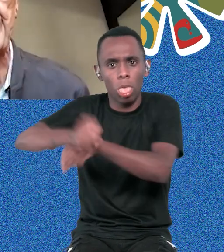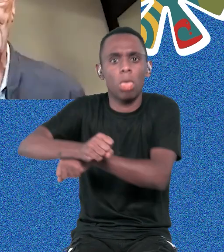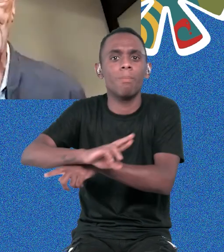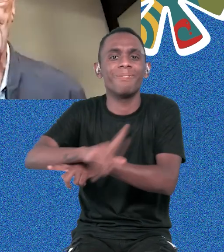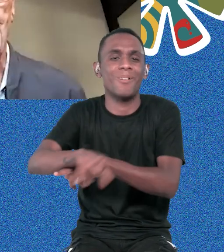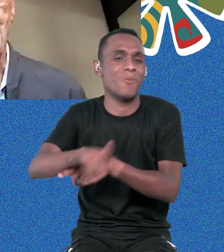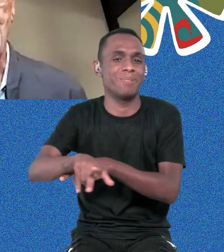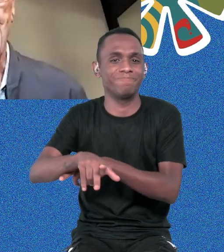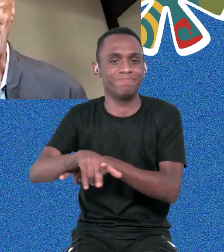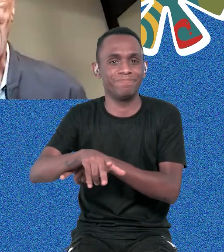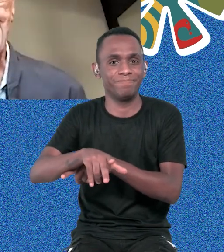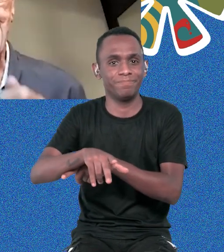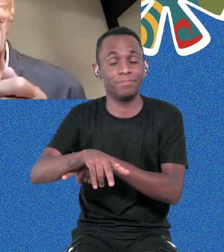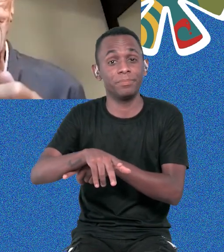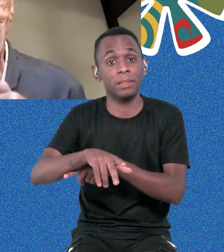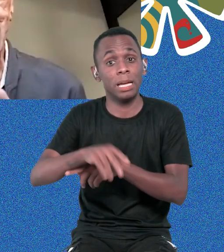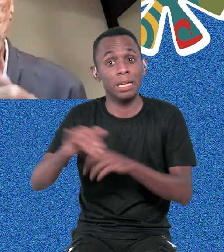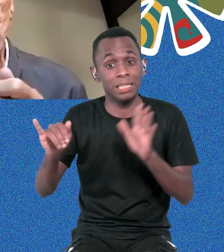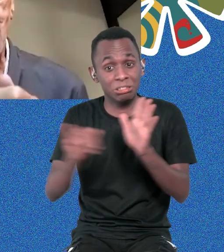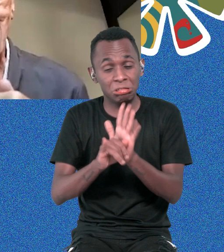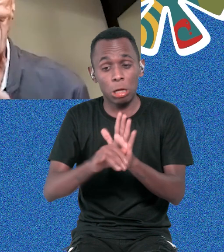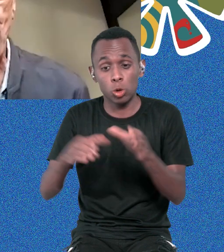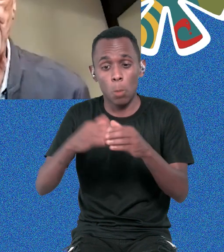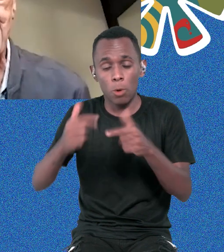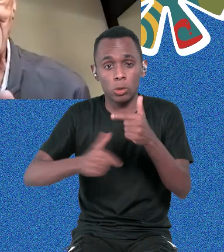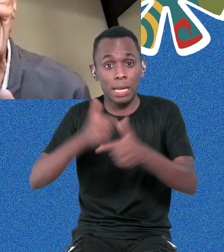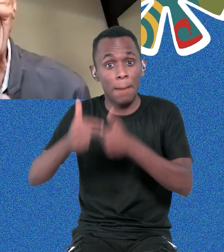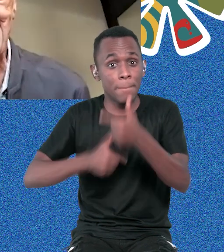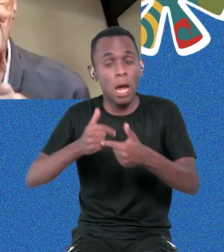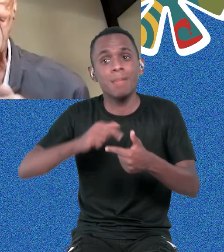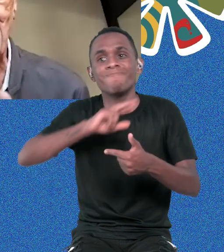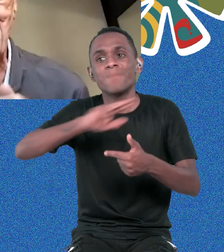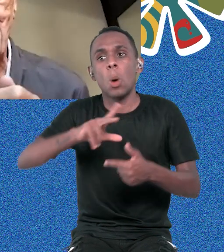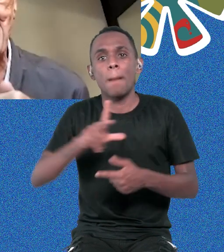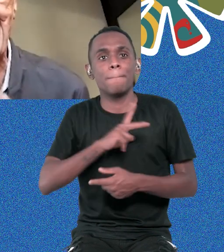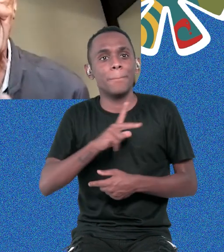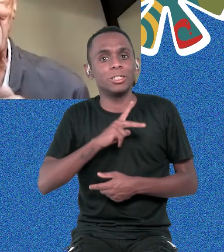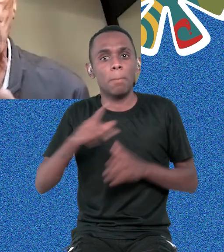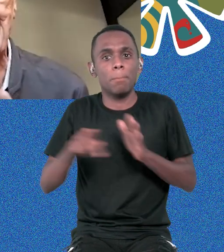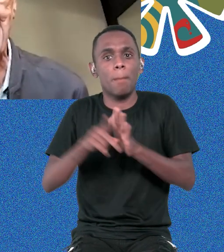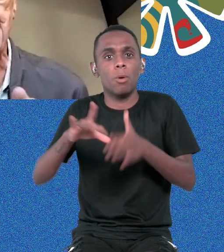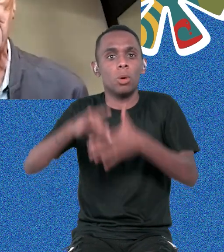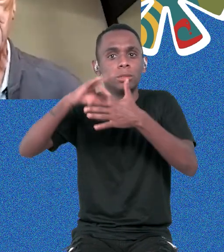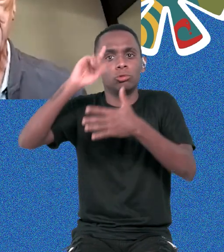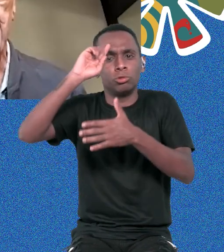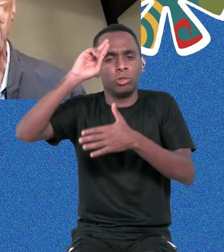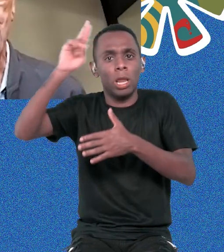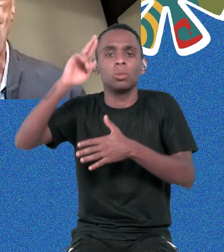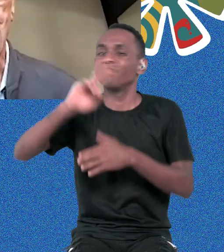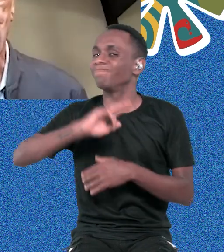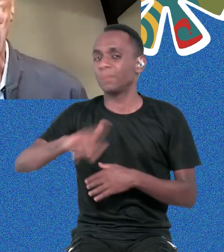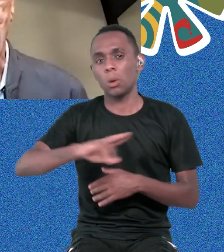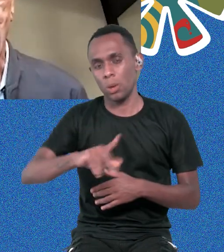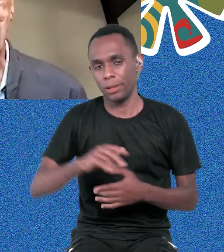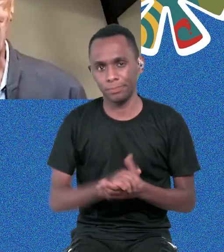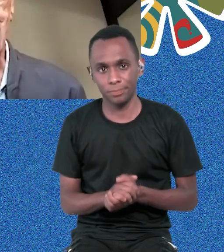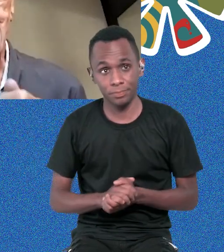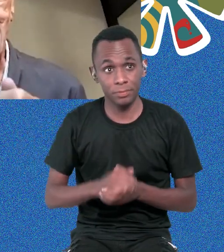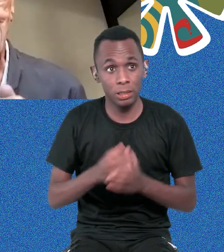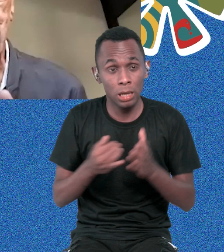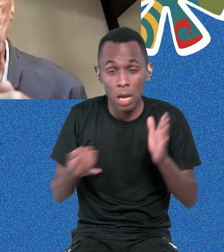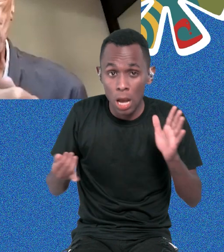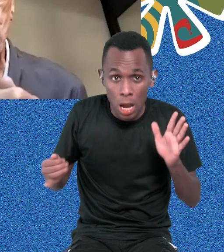colonizadores. As identidades dos trabalhadores não são propriedade do patrão.